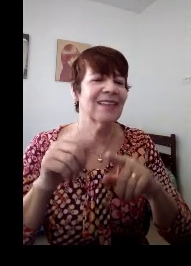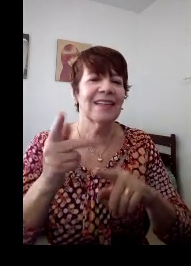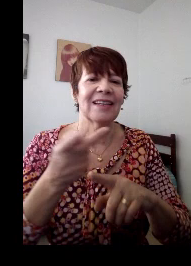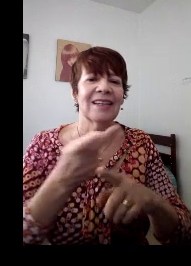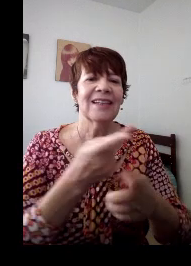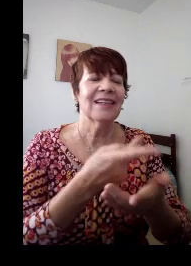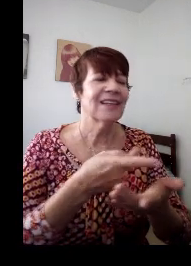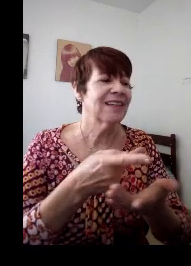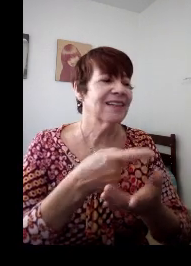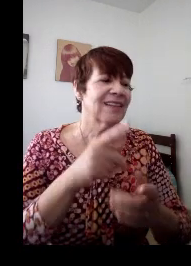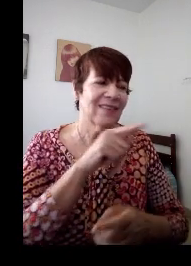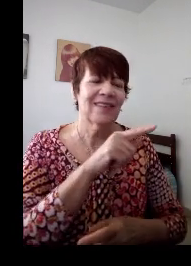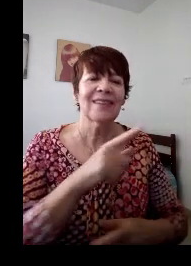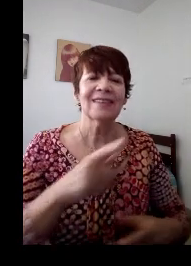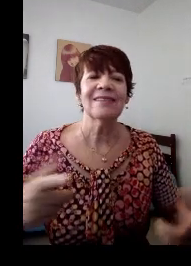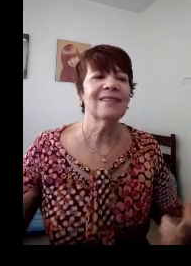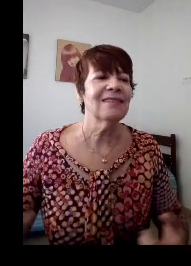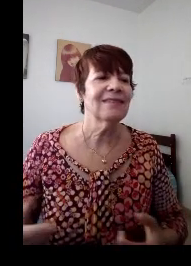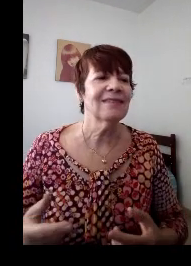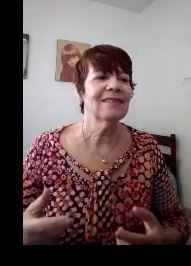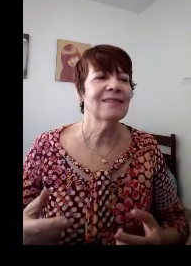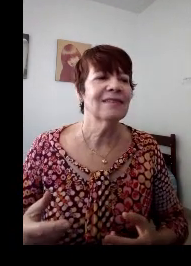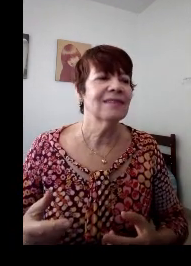esse smile,